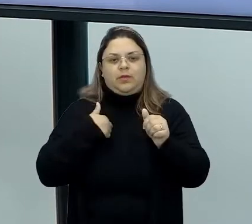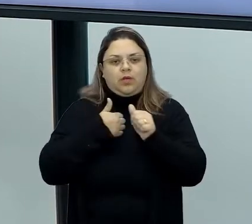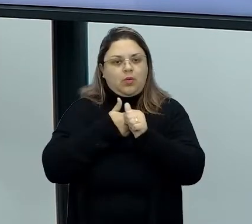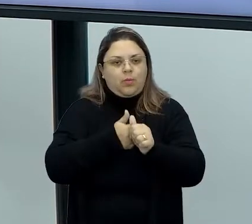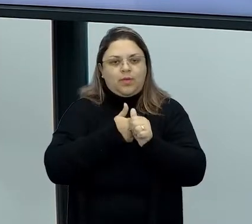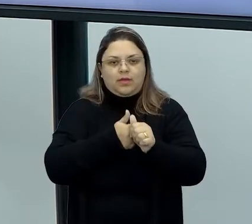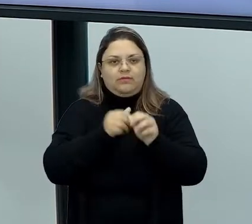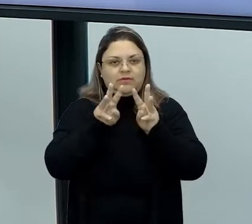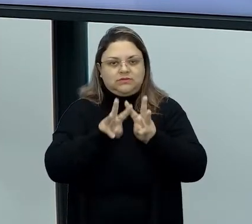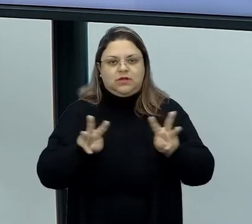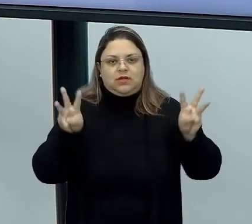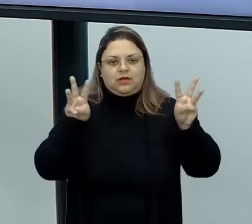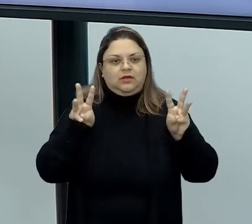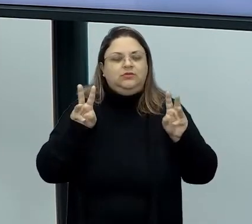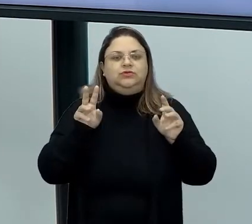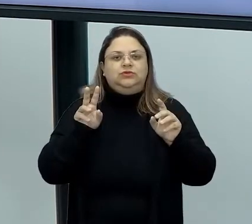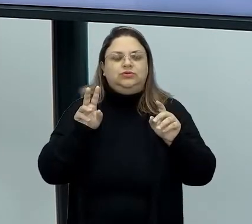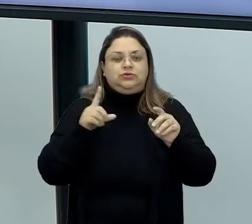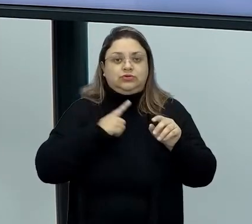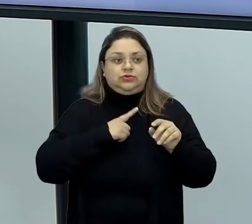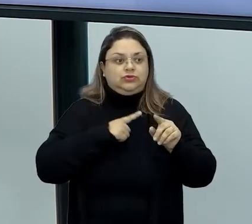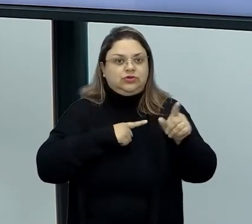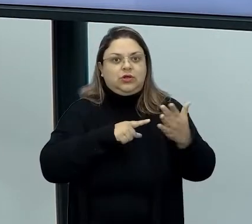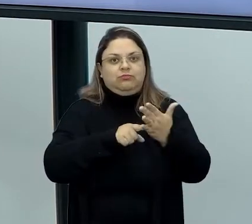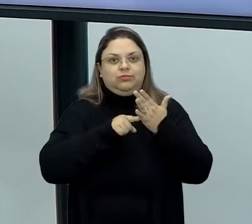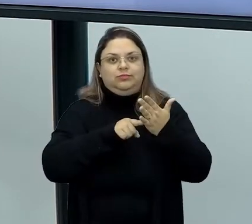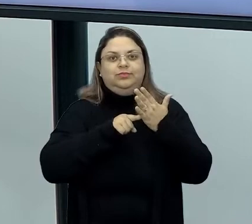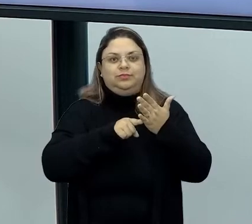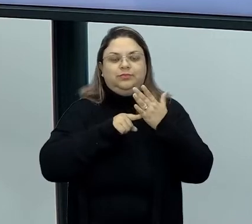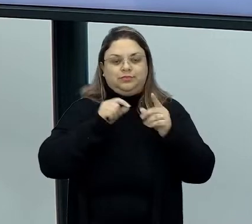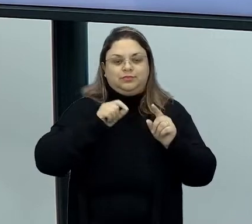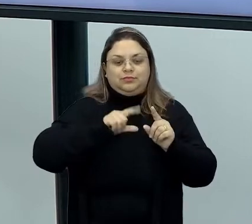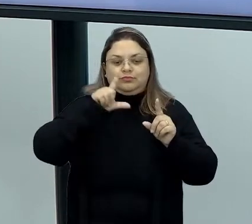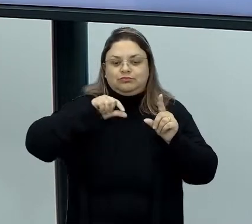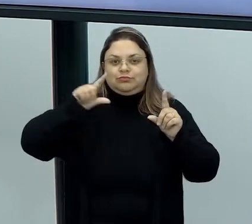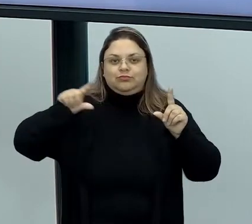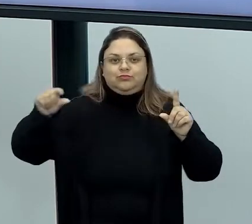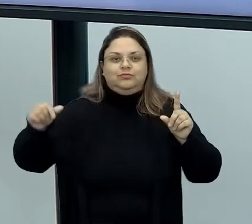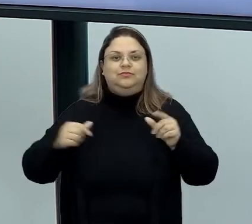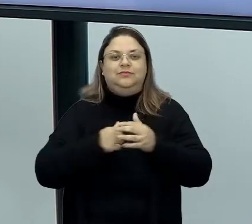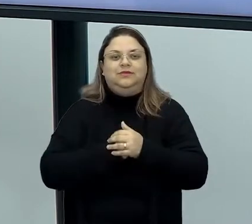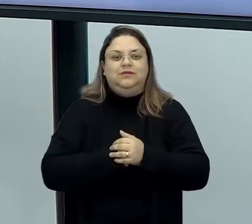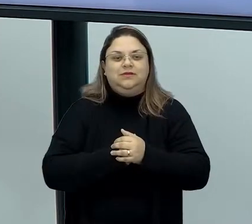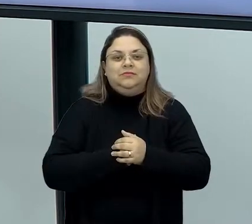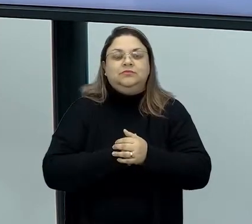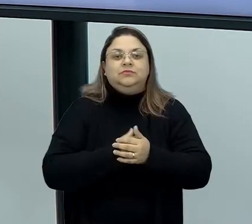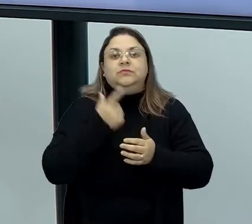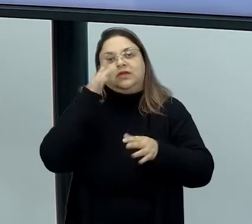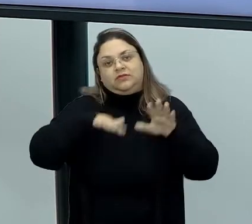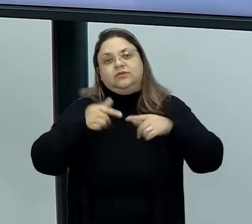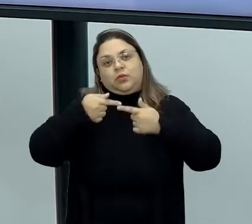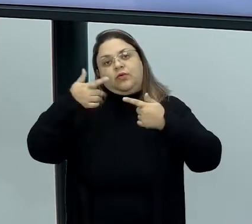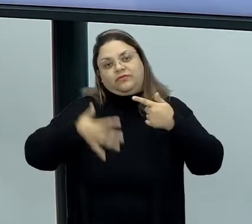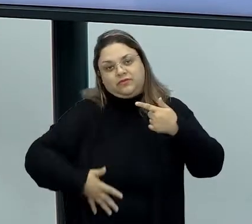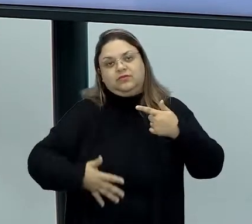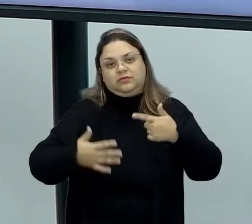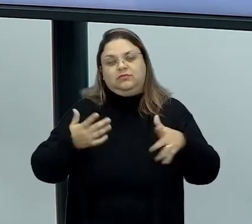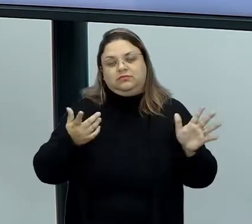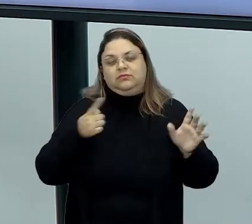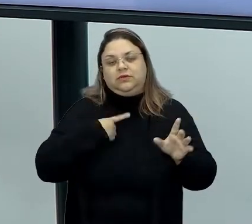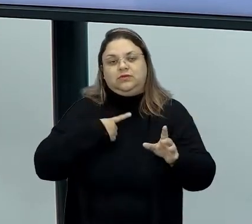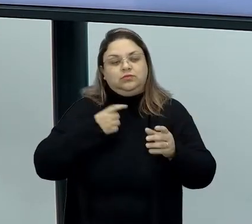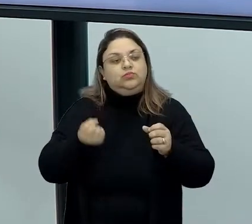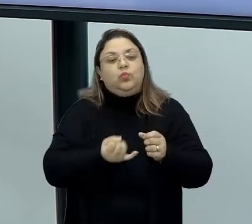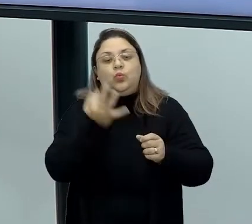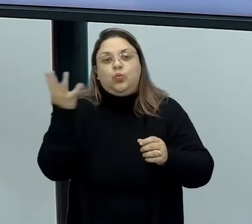nome do site, que trazia em tempo real. E depois até no Google mesmo você conseguia achar, né, os infectados e tal, o número